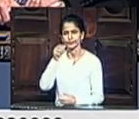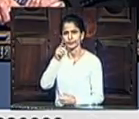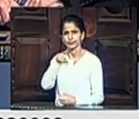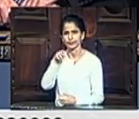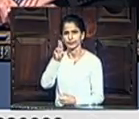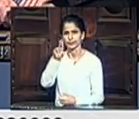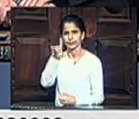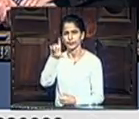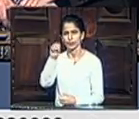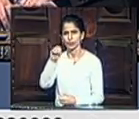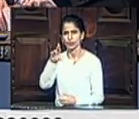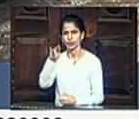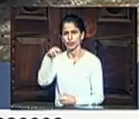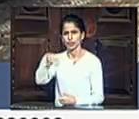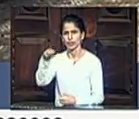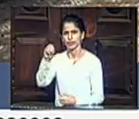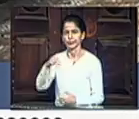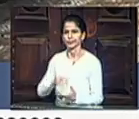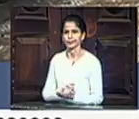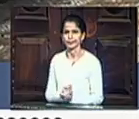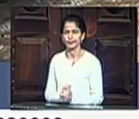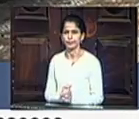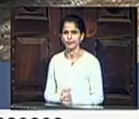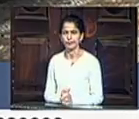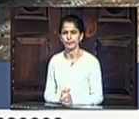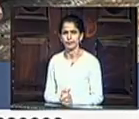alertado agora, senhor presidente.